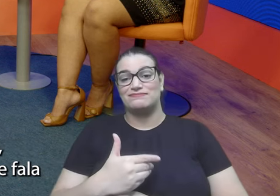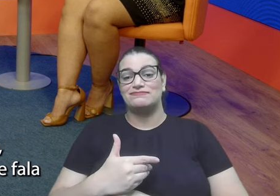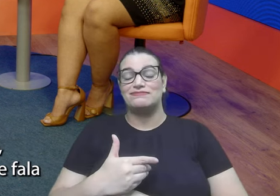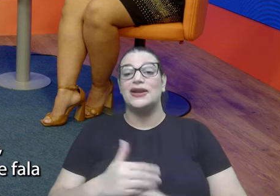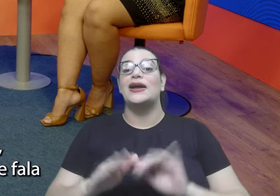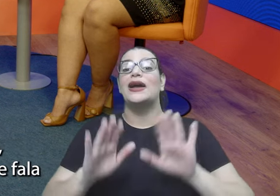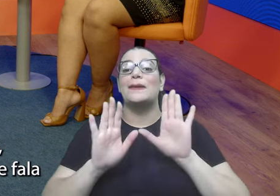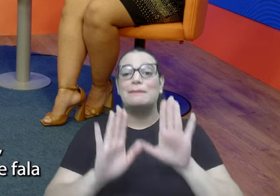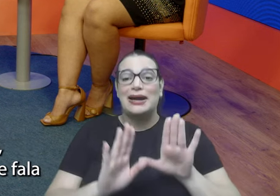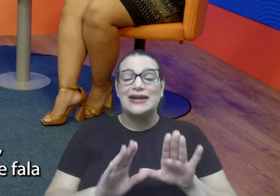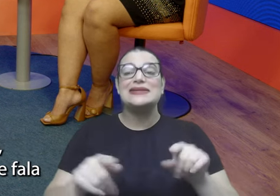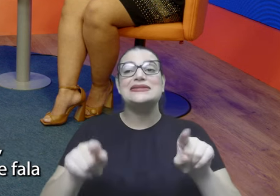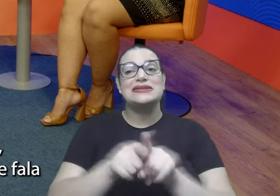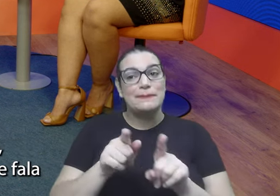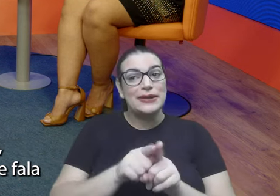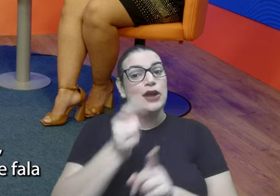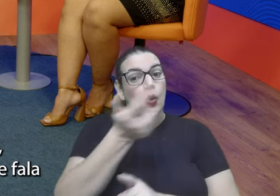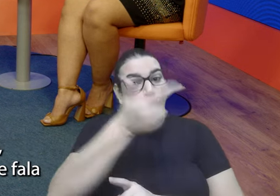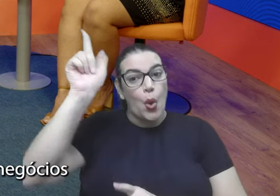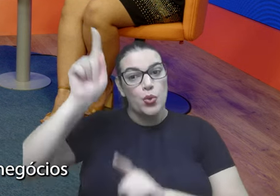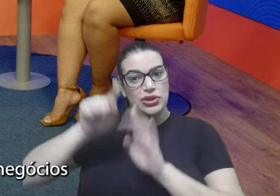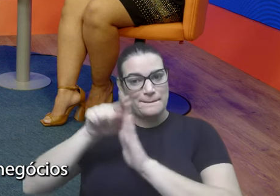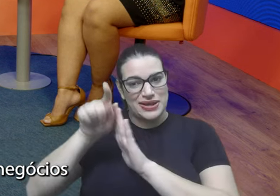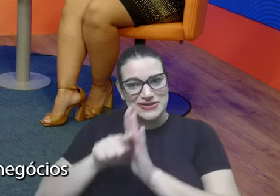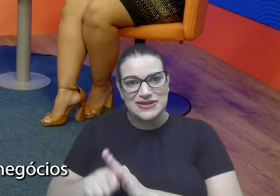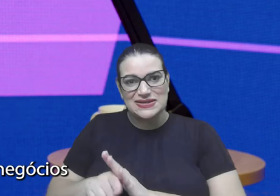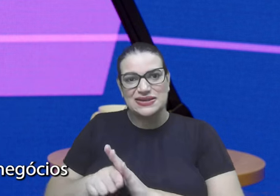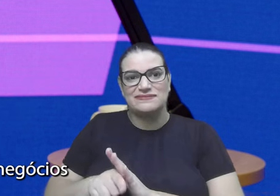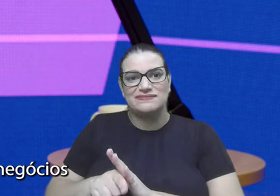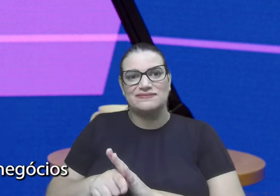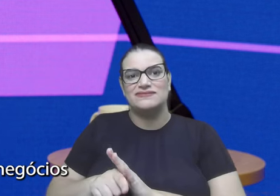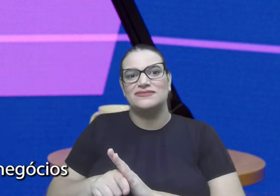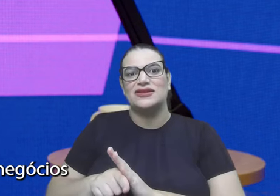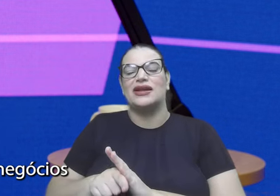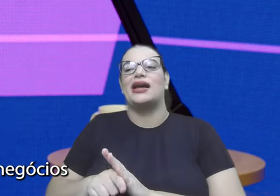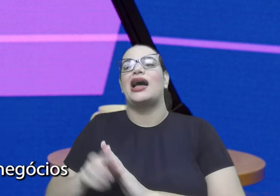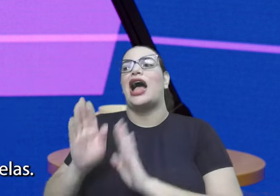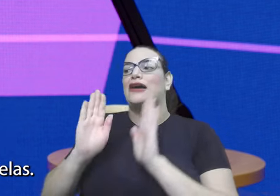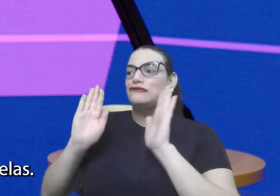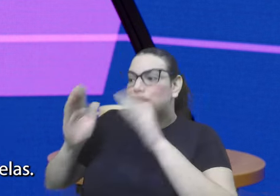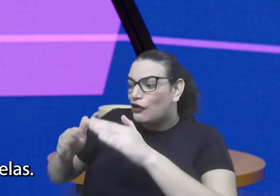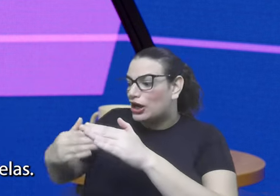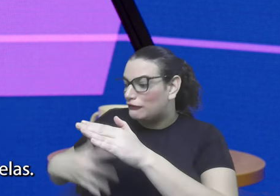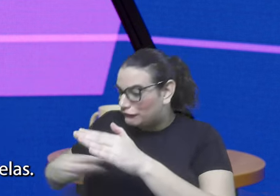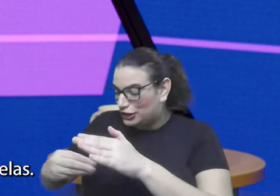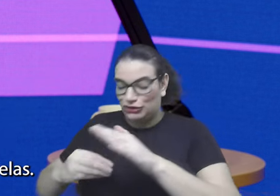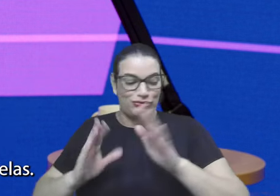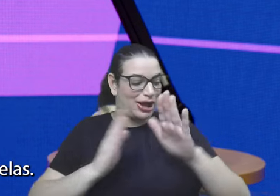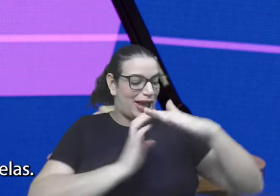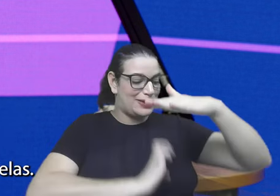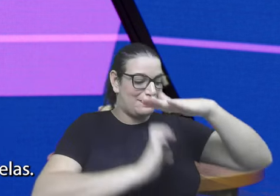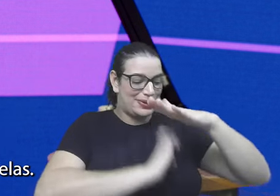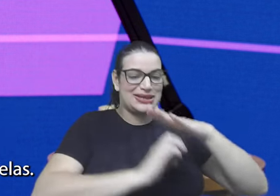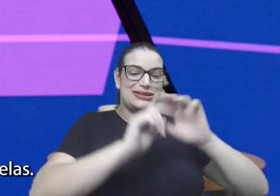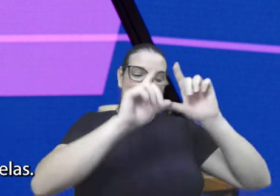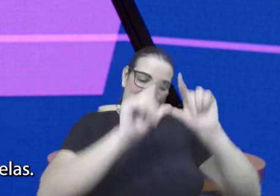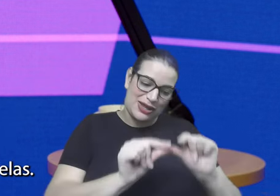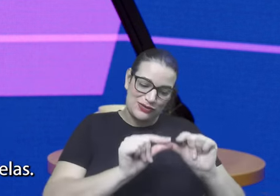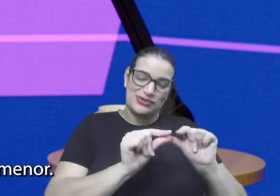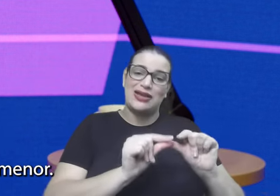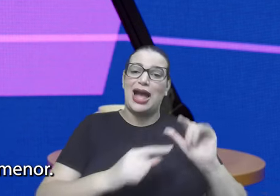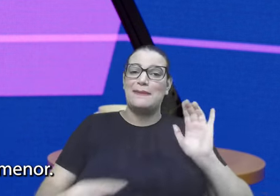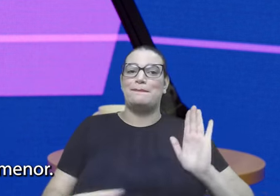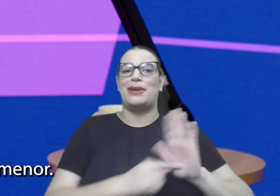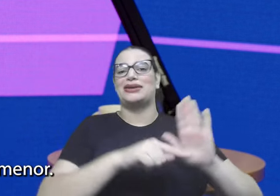só que ao mesmo tempo a gente tem uma pesquisa que fala que as mulheres dedicam menos tempo aos seus negócios e isso impacta negativamente no negóci